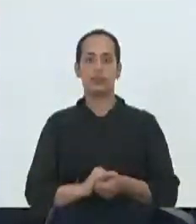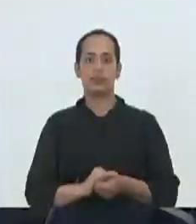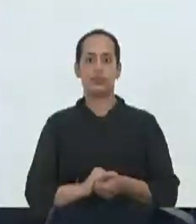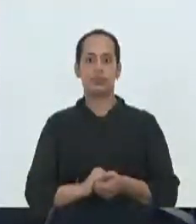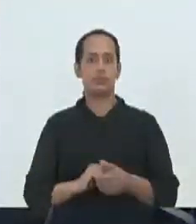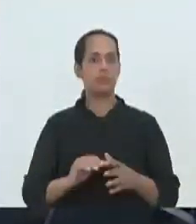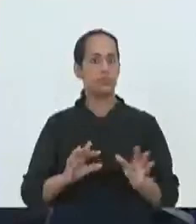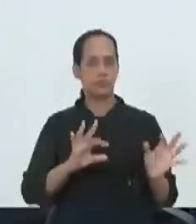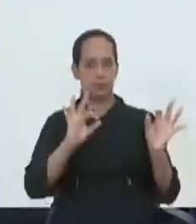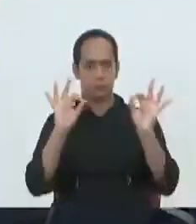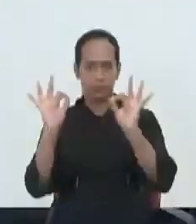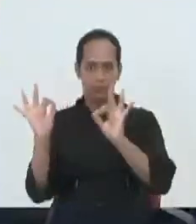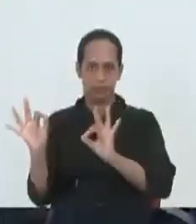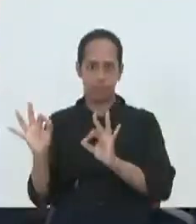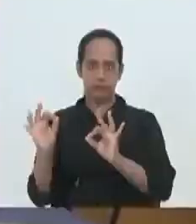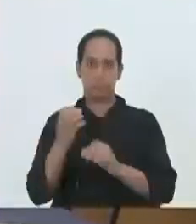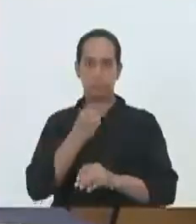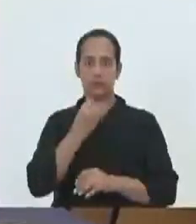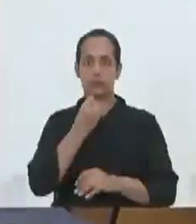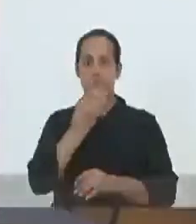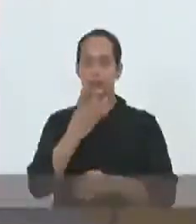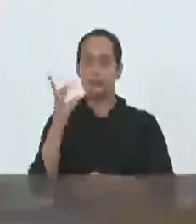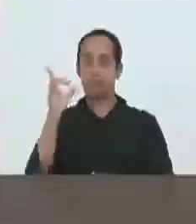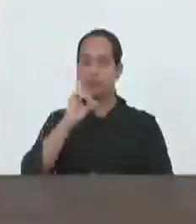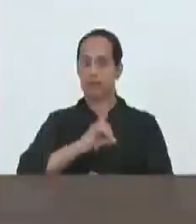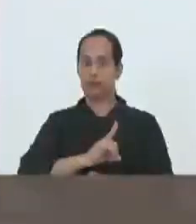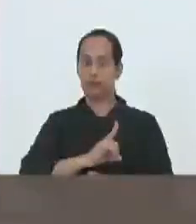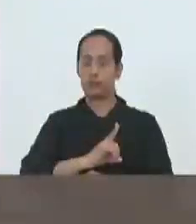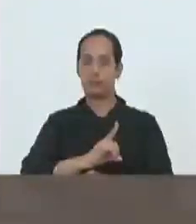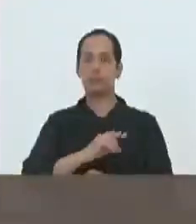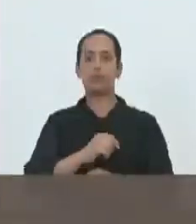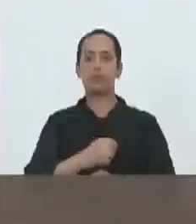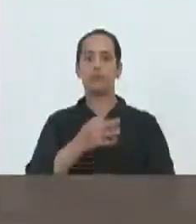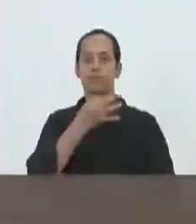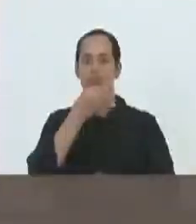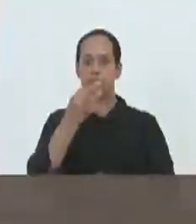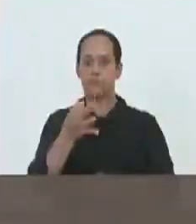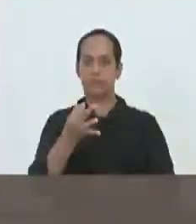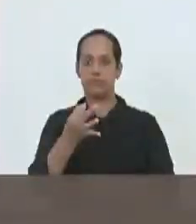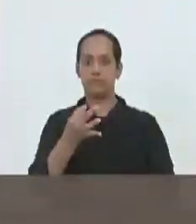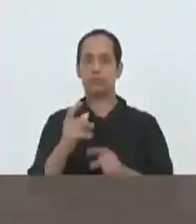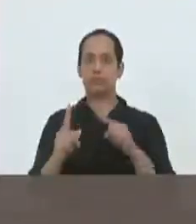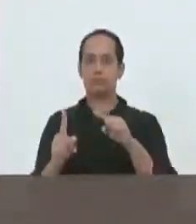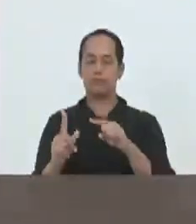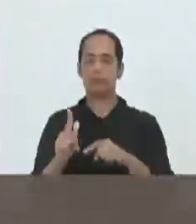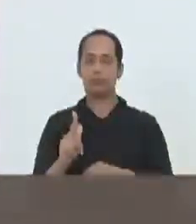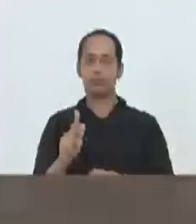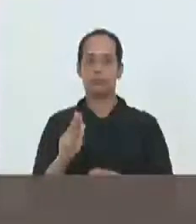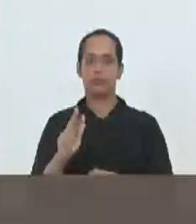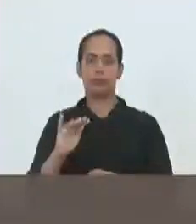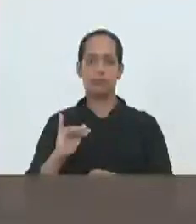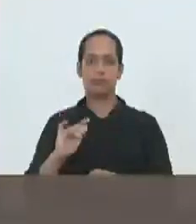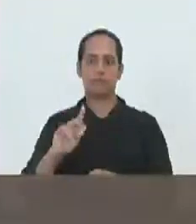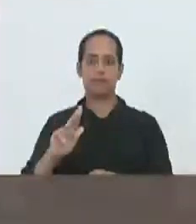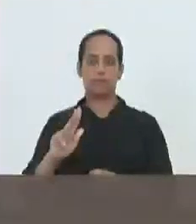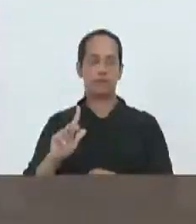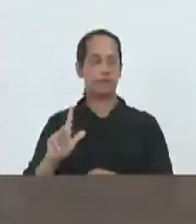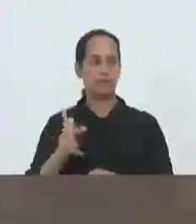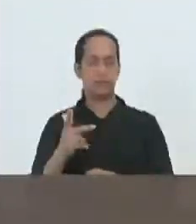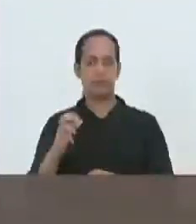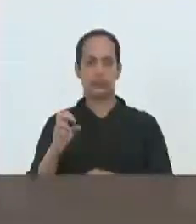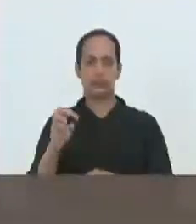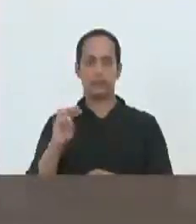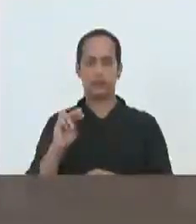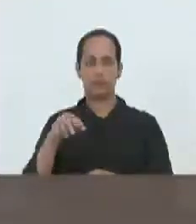apresentação eu passo a palavra ao Guilherme diretor do Departamento de planejamento orçamentário para fazer